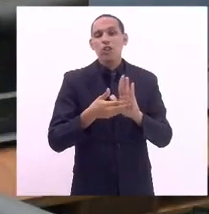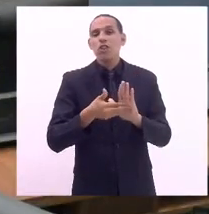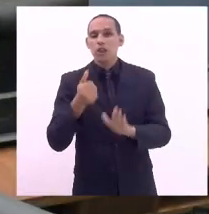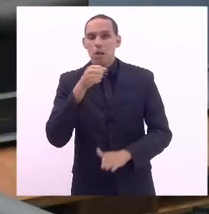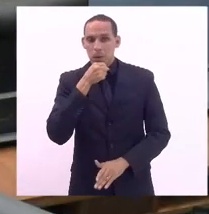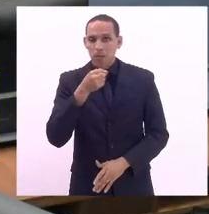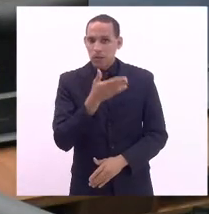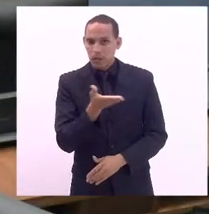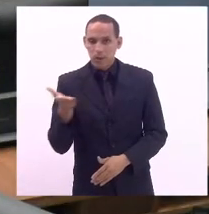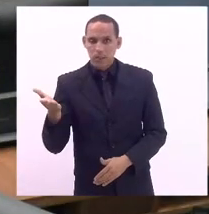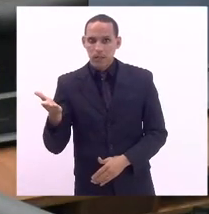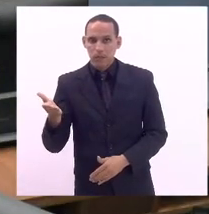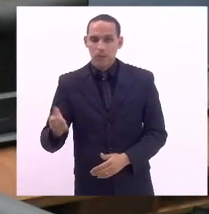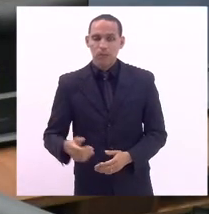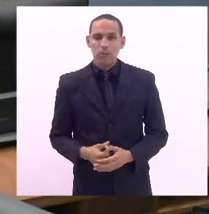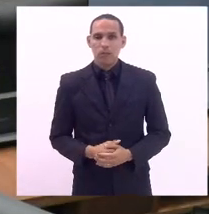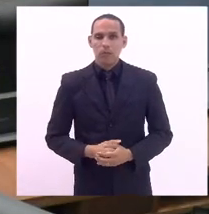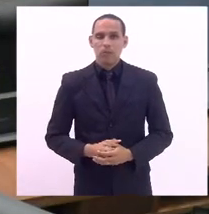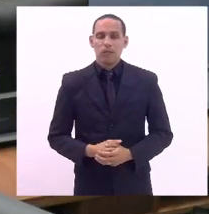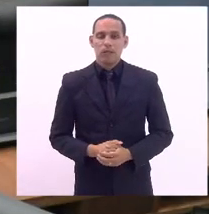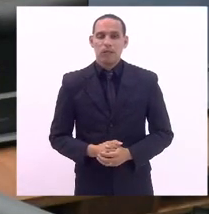de vocês.